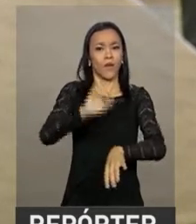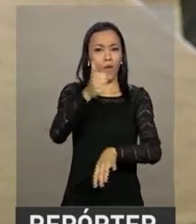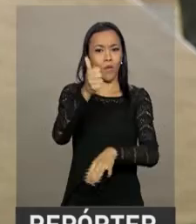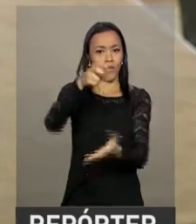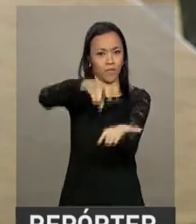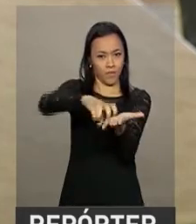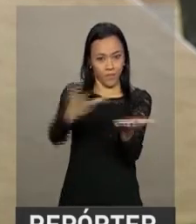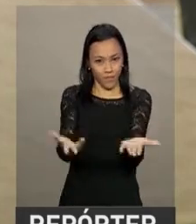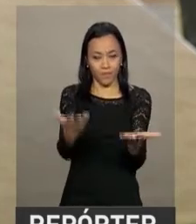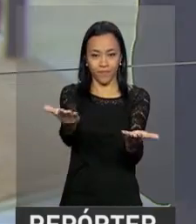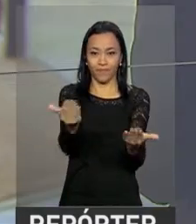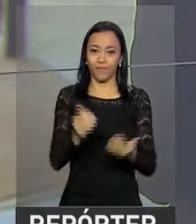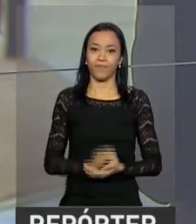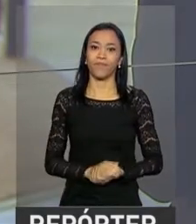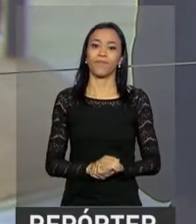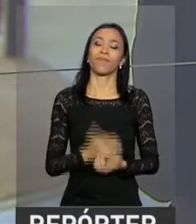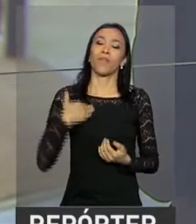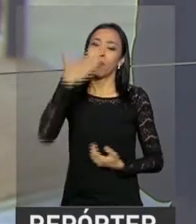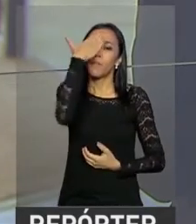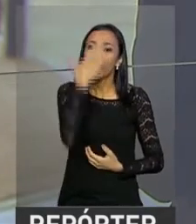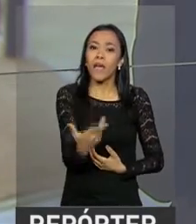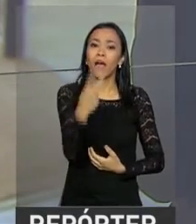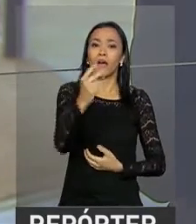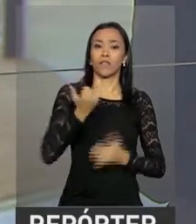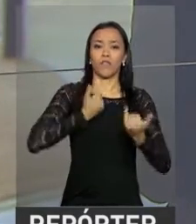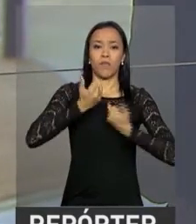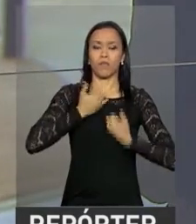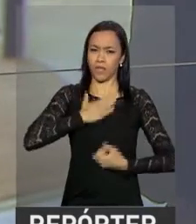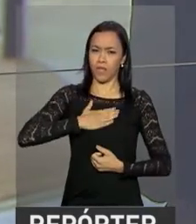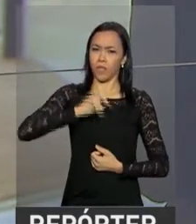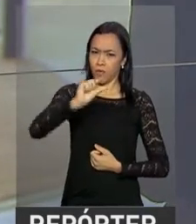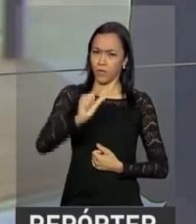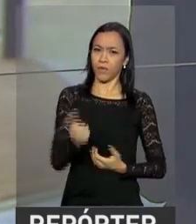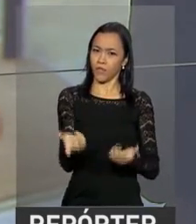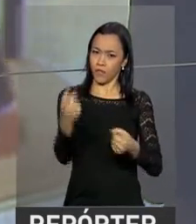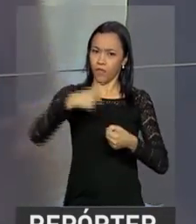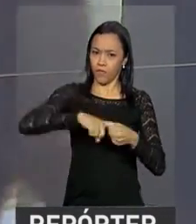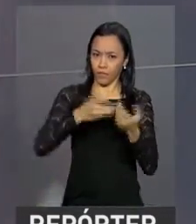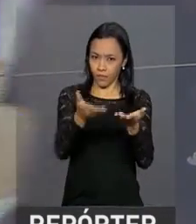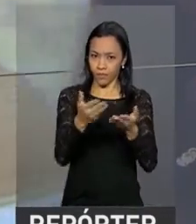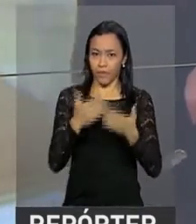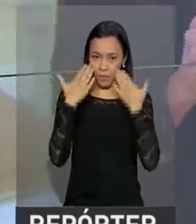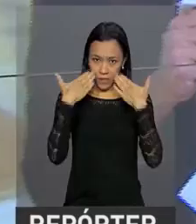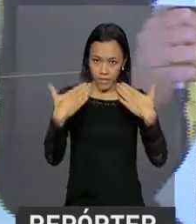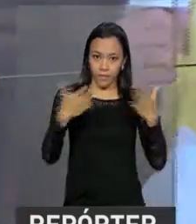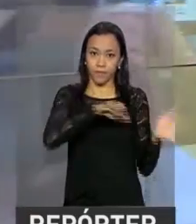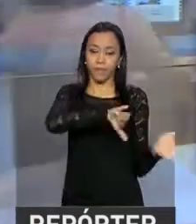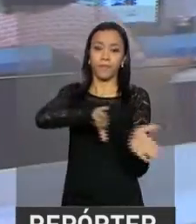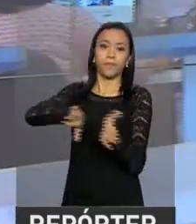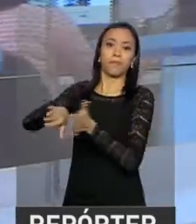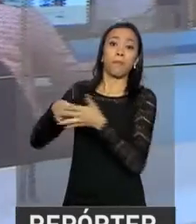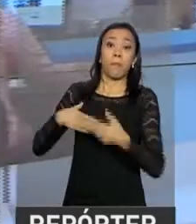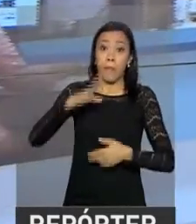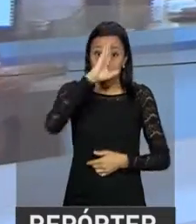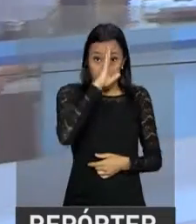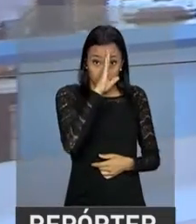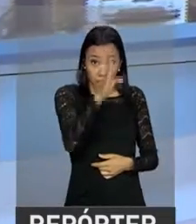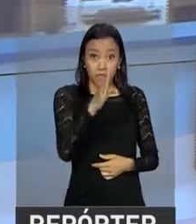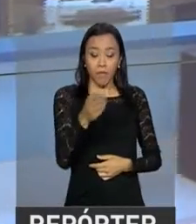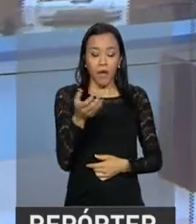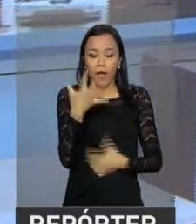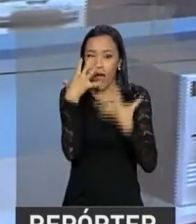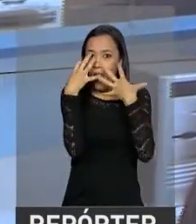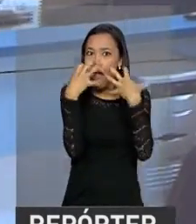11horas Renata obrigada a Paola pelas suas informações daqui a pouco a gente volta ao vivo com essa cerimônia uma das principais atrações